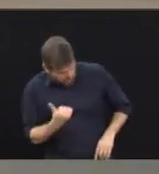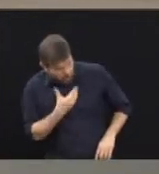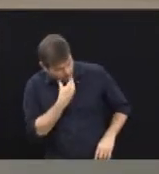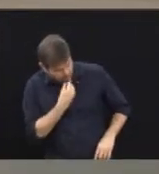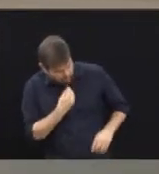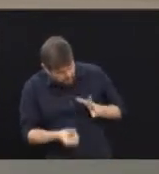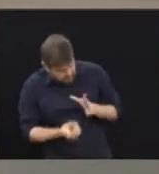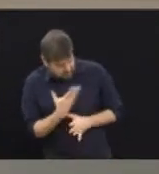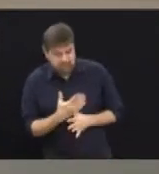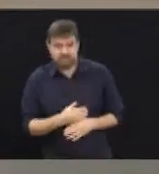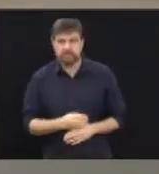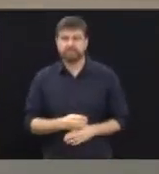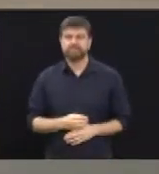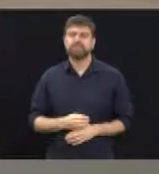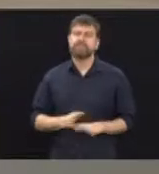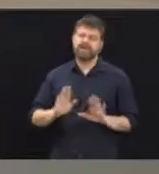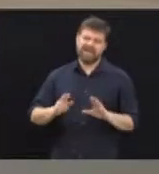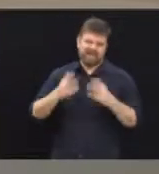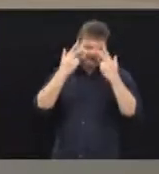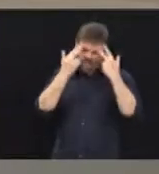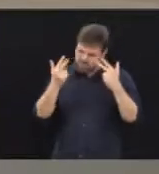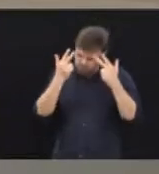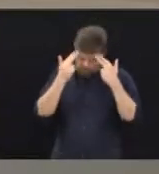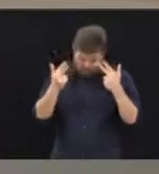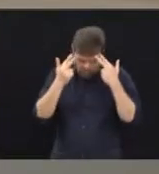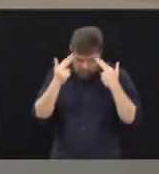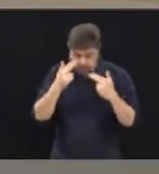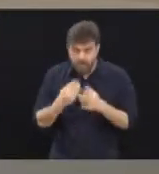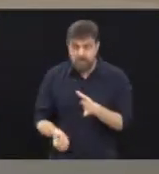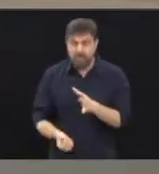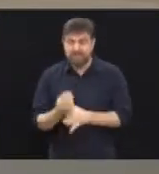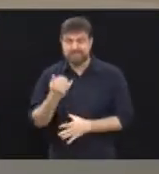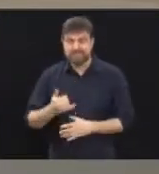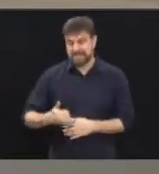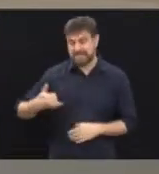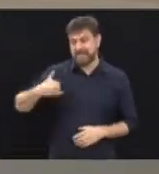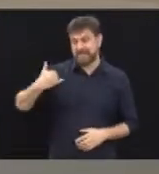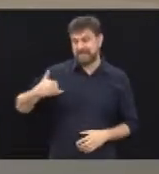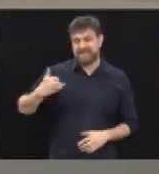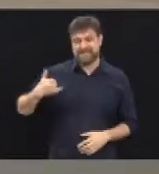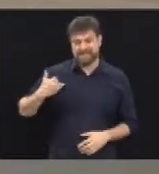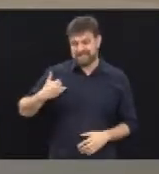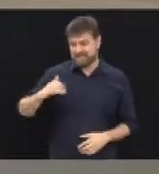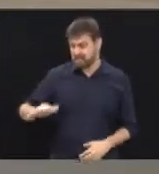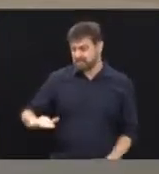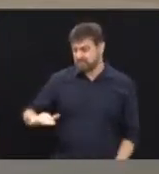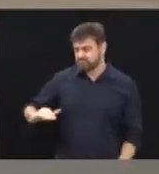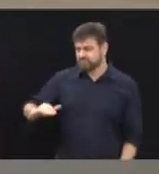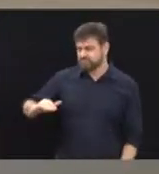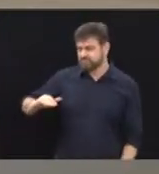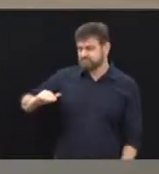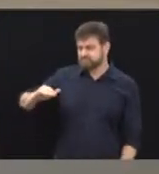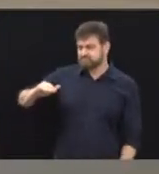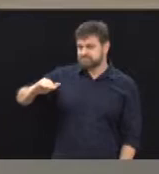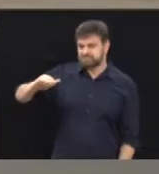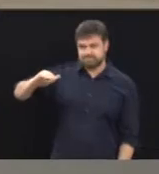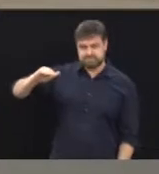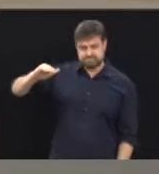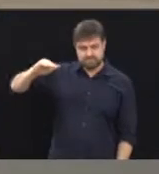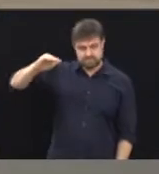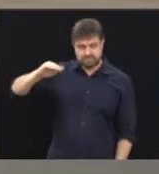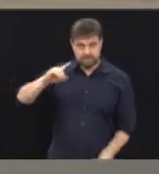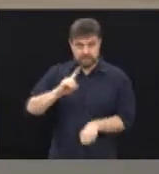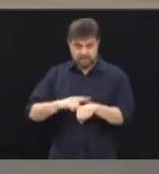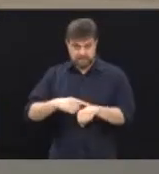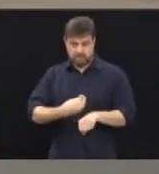forma fisiológica, ou seja, é normal acontecer nos meninos na época da puberdade. Ah, tá. Então, nessa fase